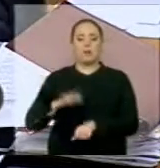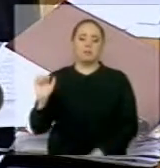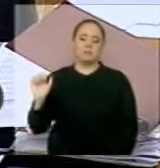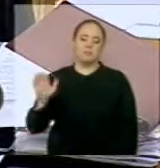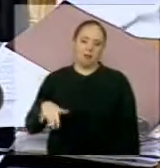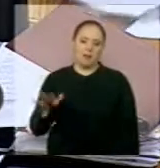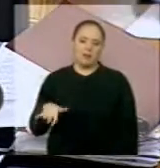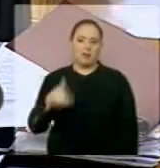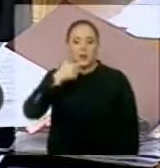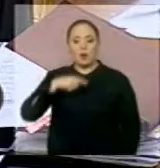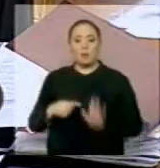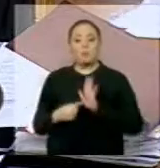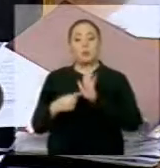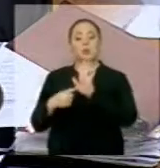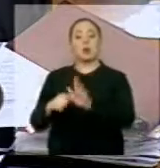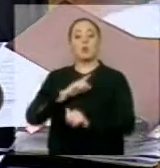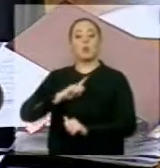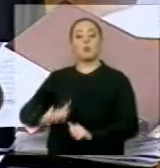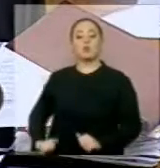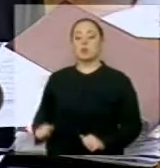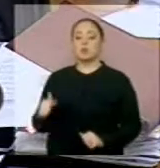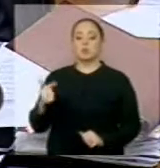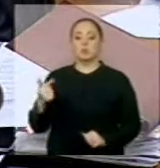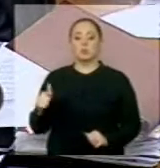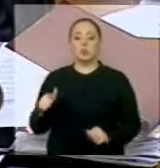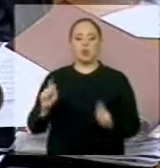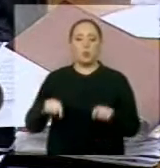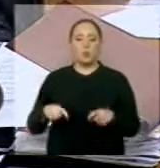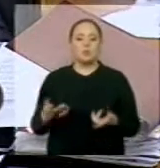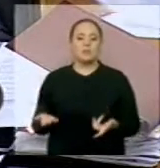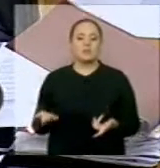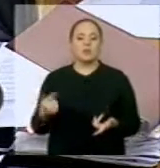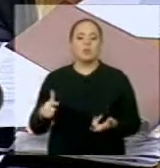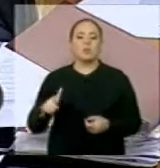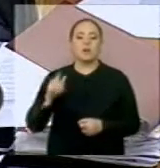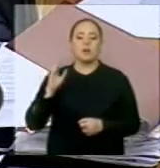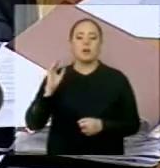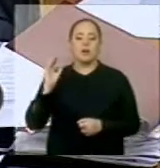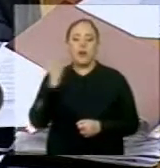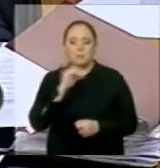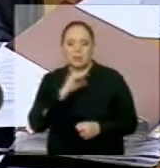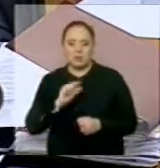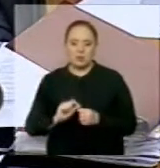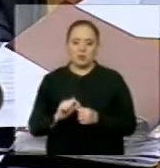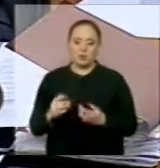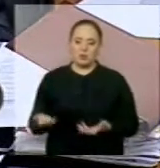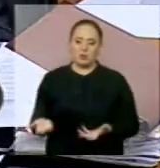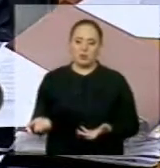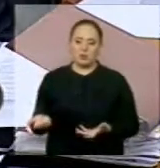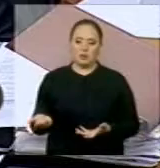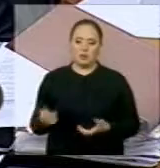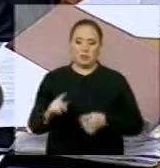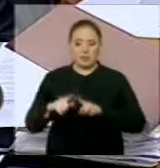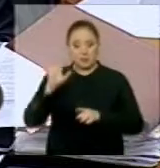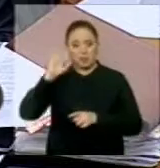conseguiam mostrar ao poder público que não teria essa condição nem essa rapidez de realizar, e com isso se